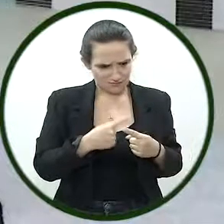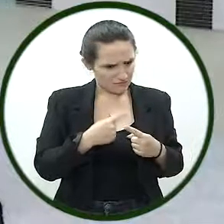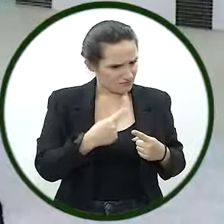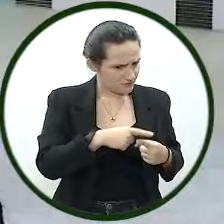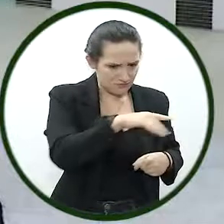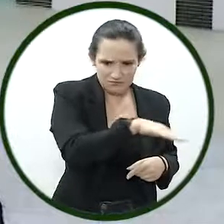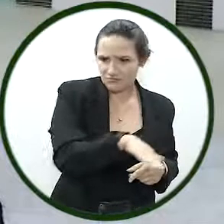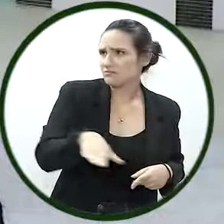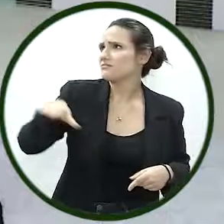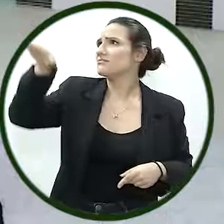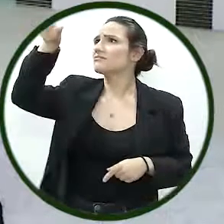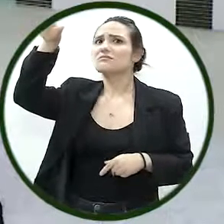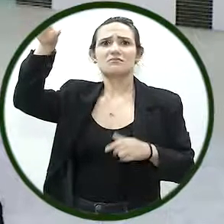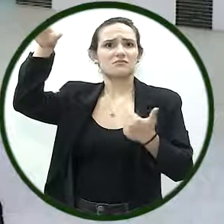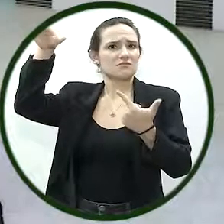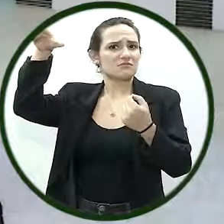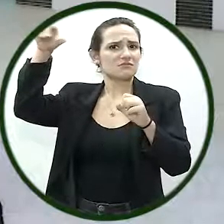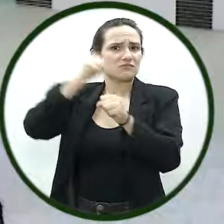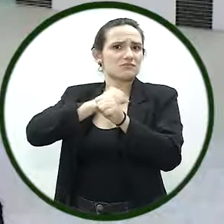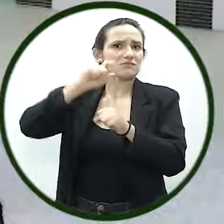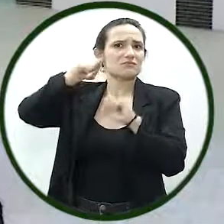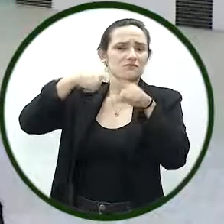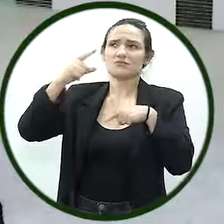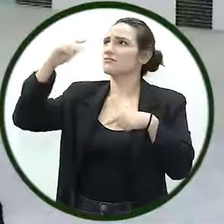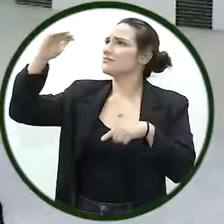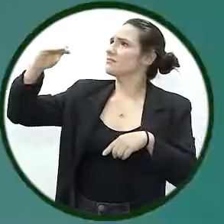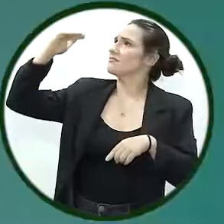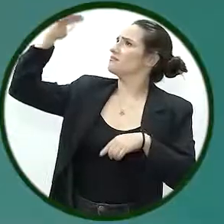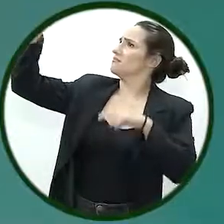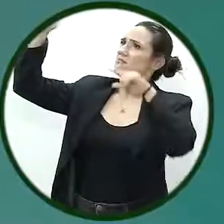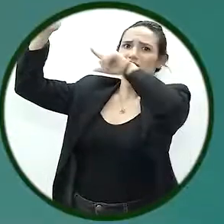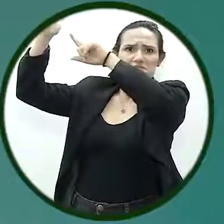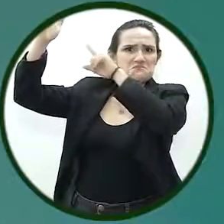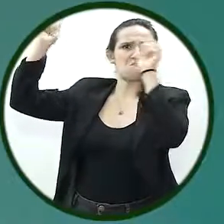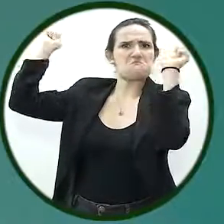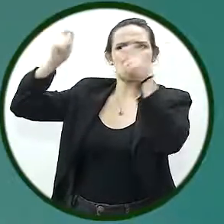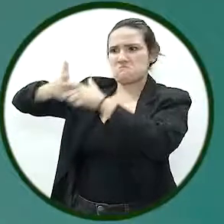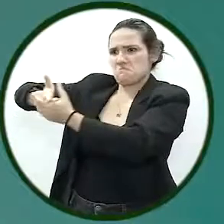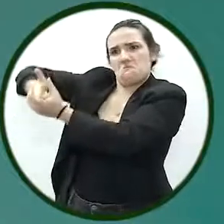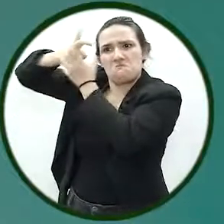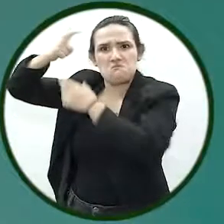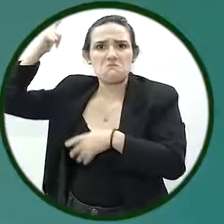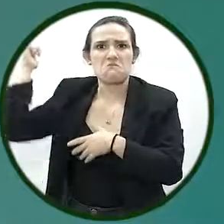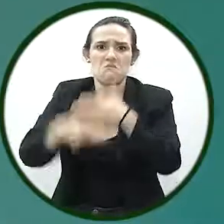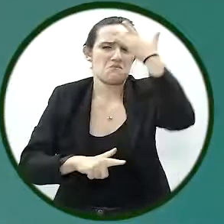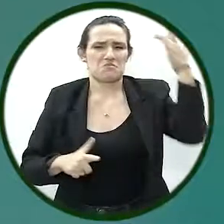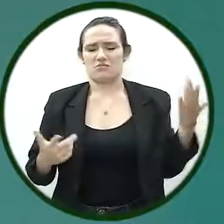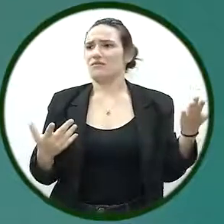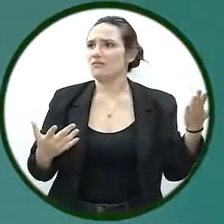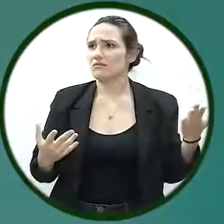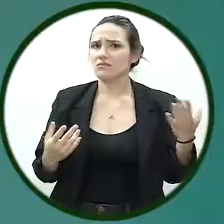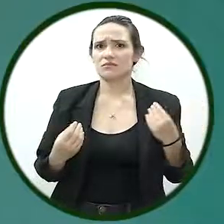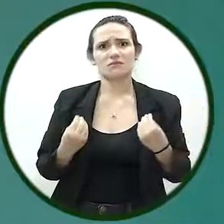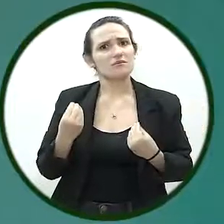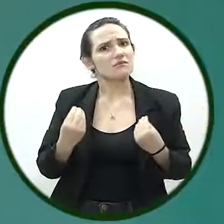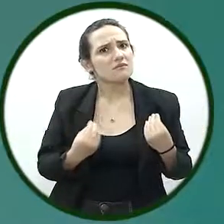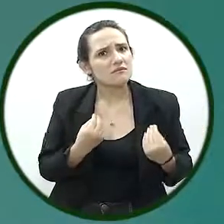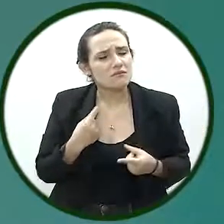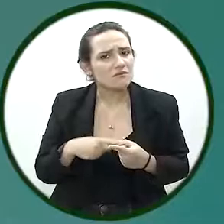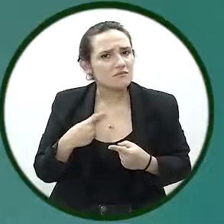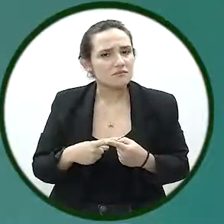ali, uns 20 anos depois, um ser humano capaz de matar o outro. Então, esse questionamento eu levei para o meu